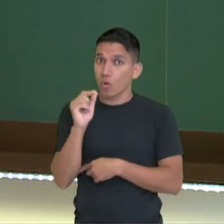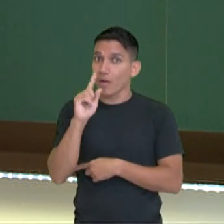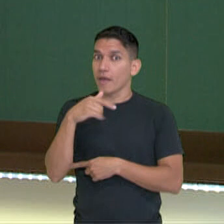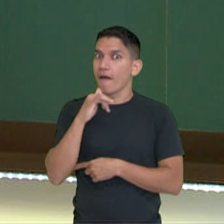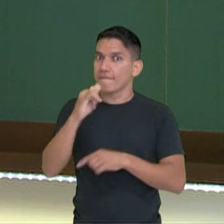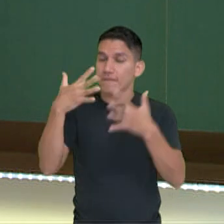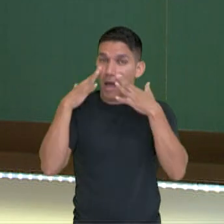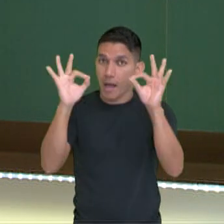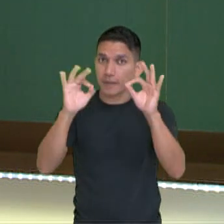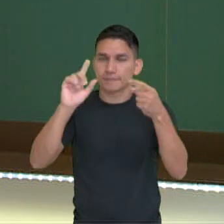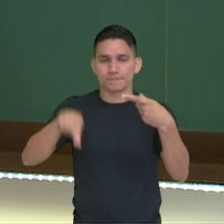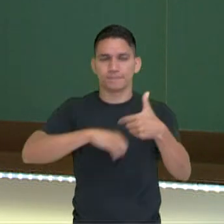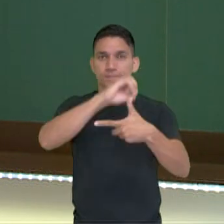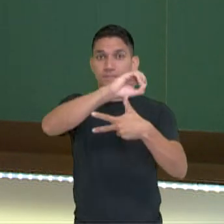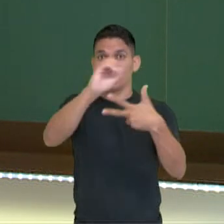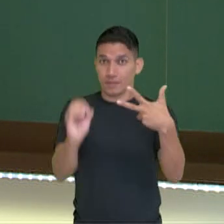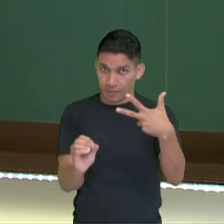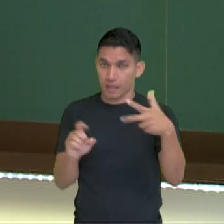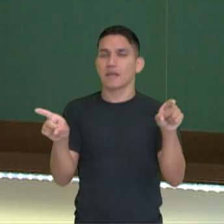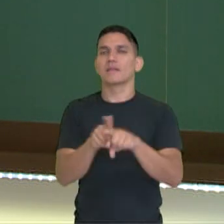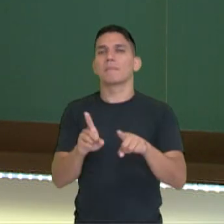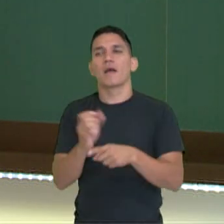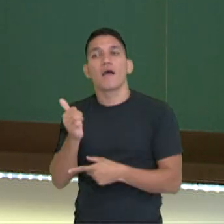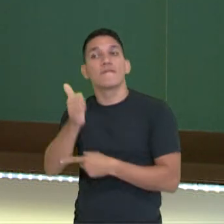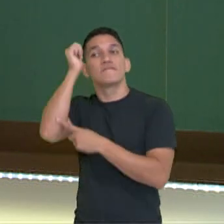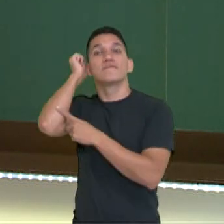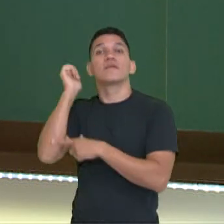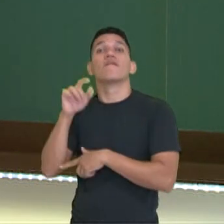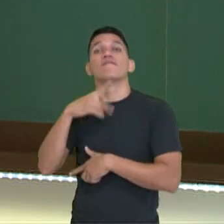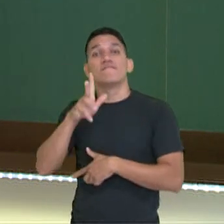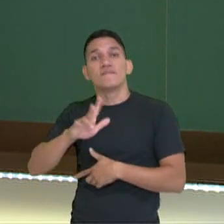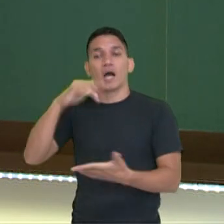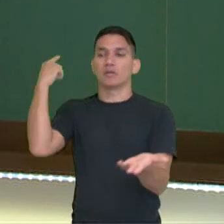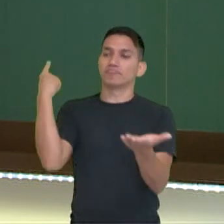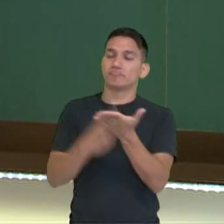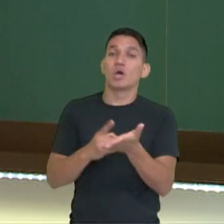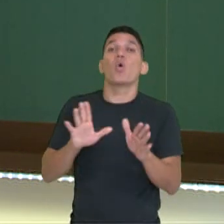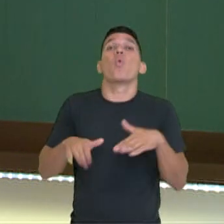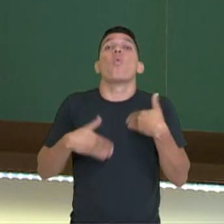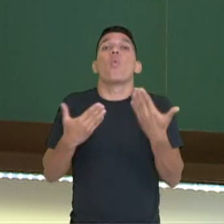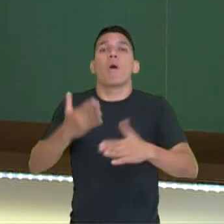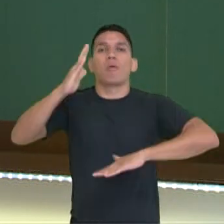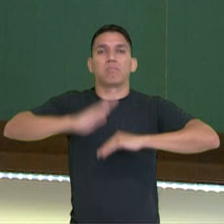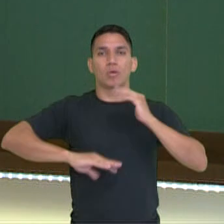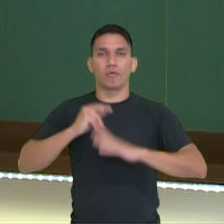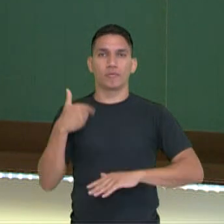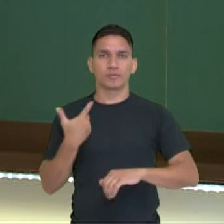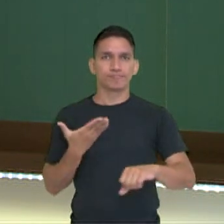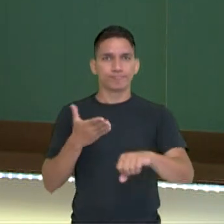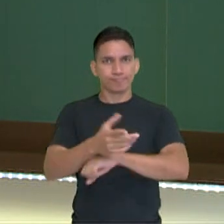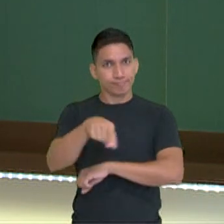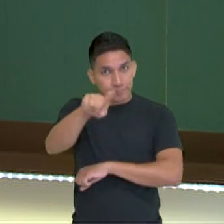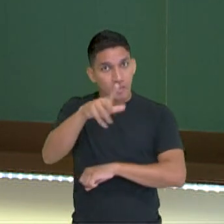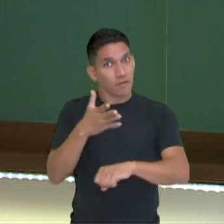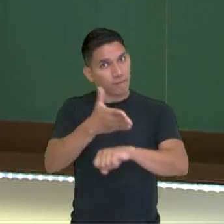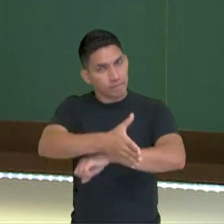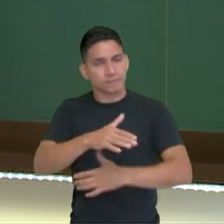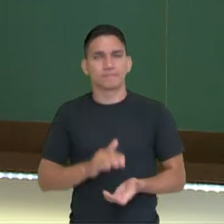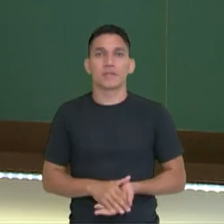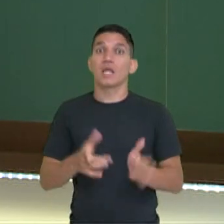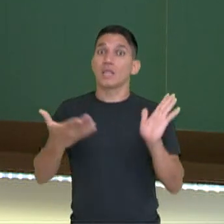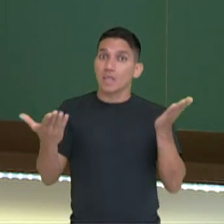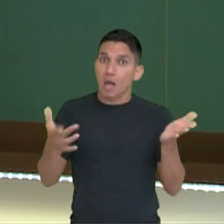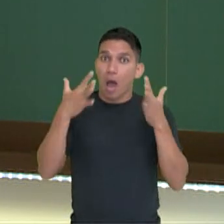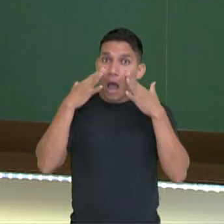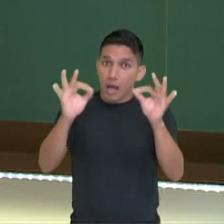né? O Enem e o vestibular para definir qual a profissão que a gente vai ter. Então, o que a gente vai fazer? A leitura do exercício e daí